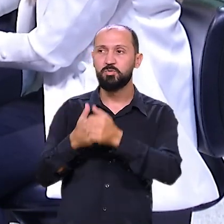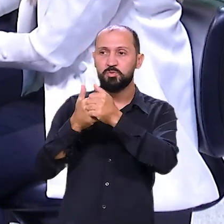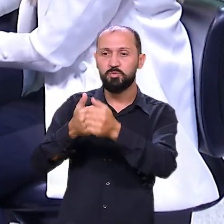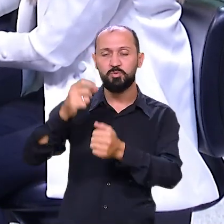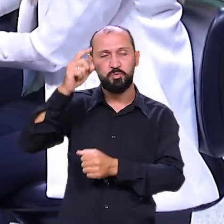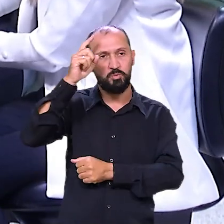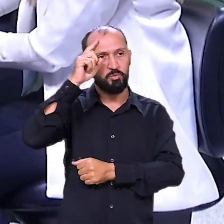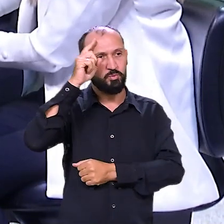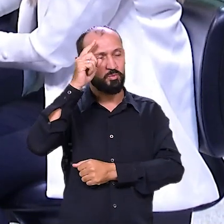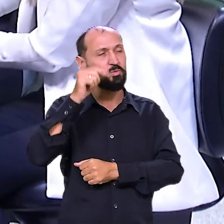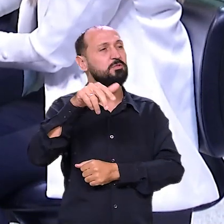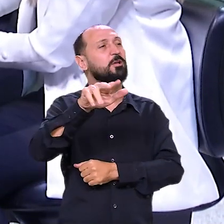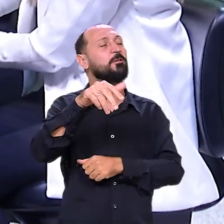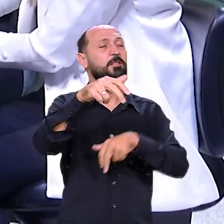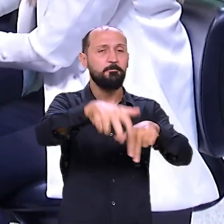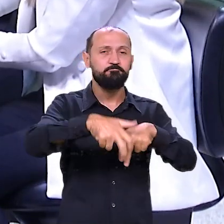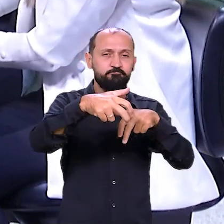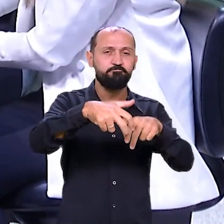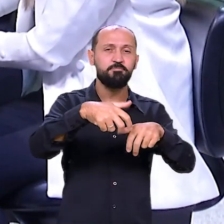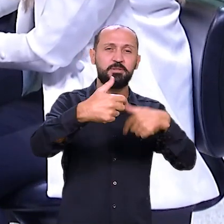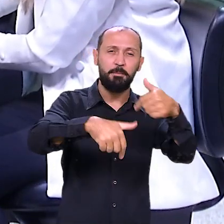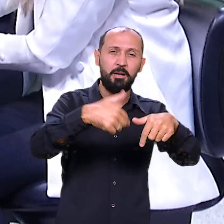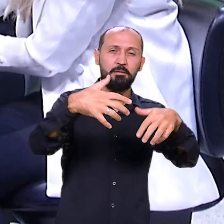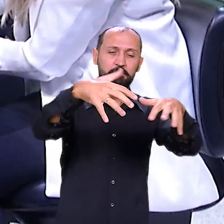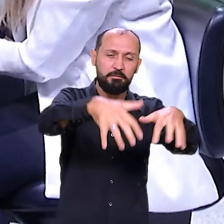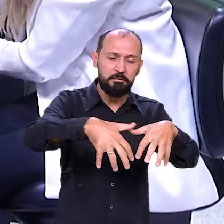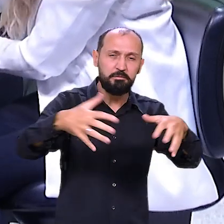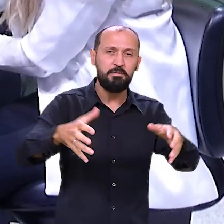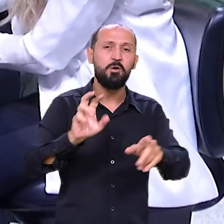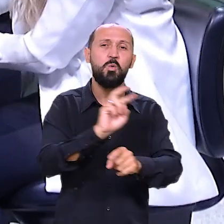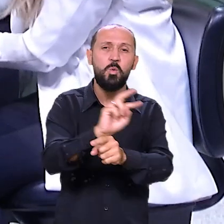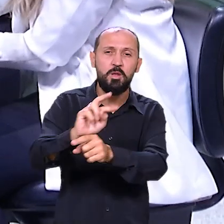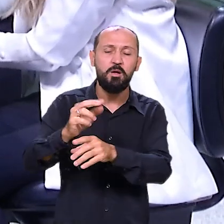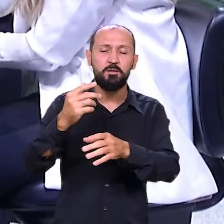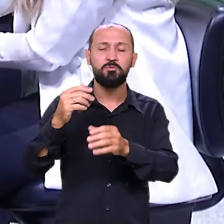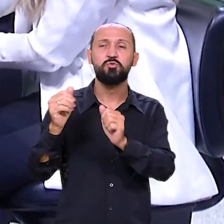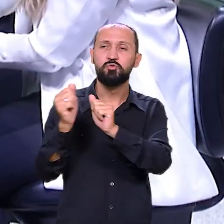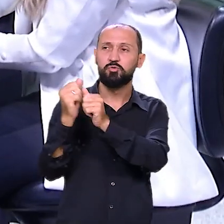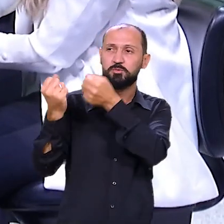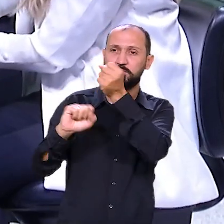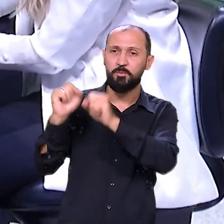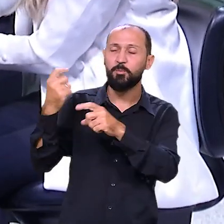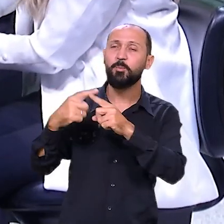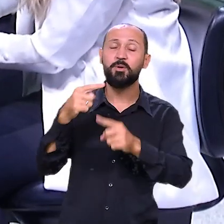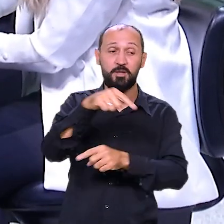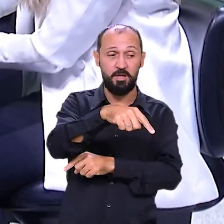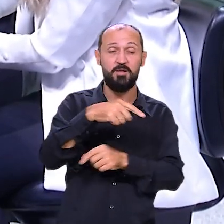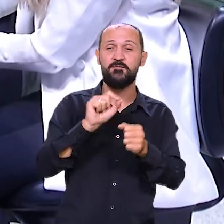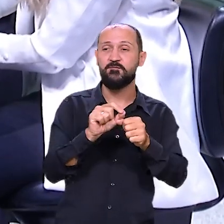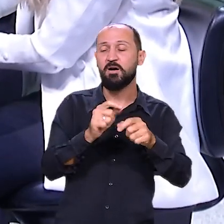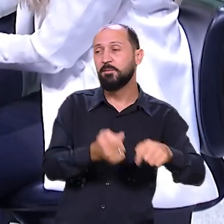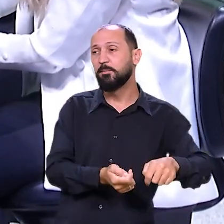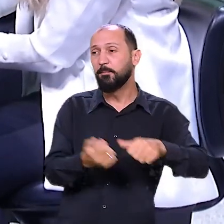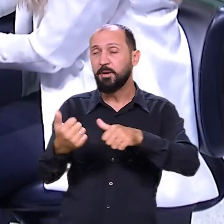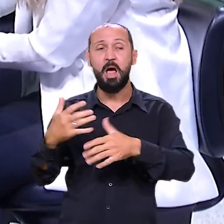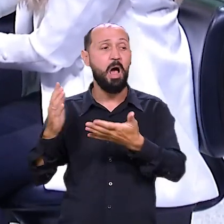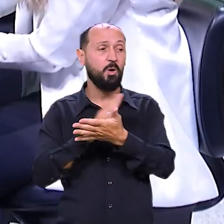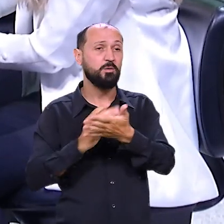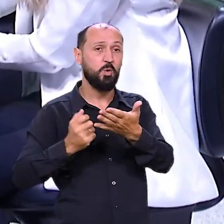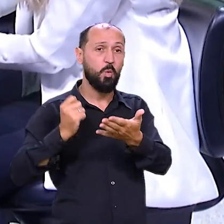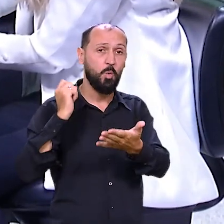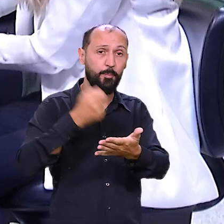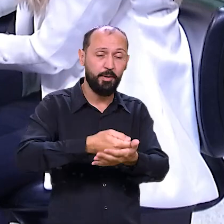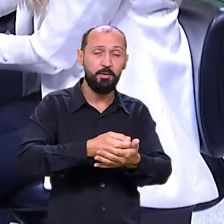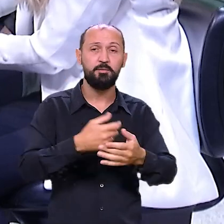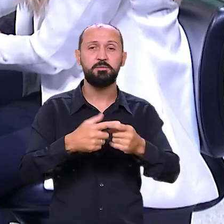acompanha o dia a dia do produtor aí no campo. O produtor ele precisa não só da indústria ao seu lado, porque se ele produzir, alguém tem que comprar essa matéria-prima que ele está